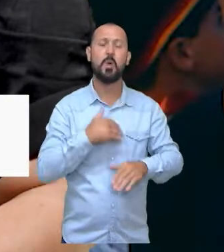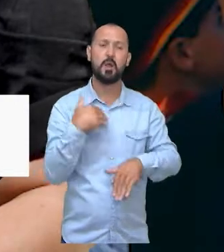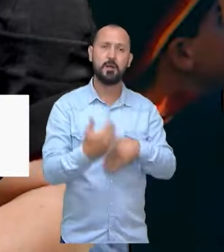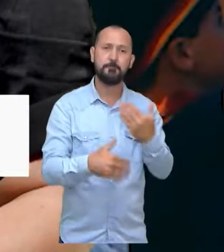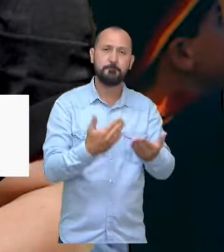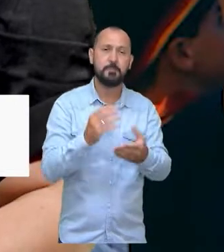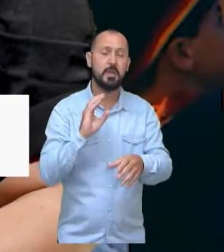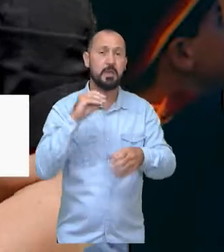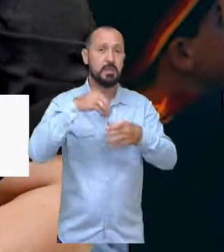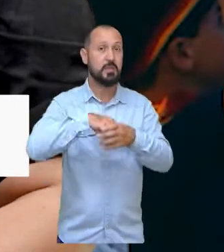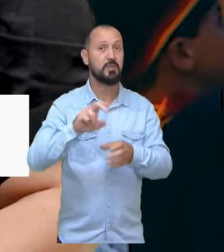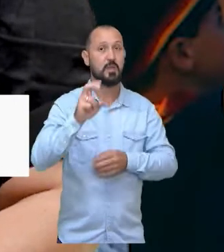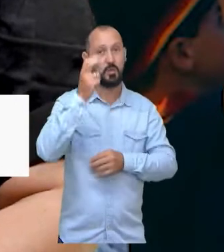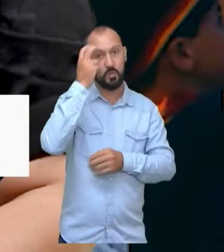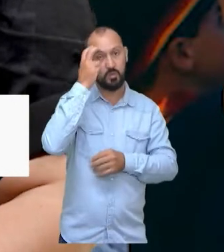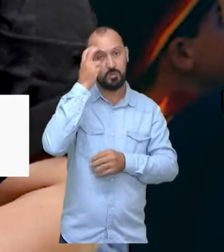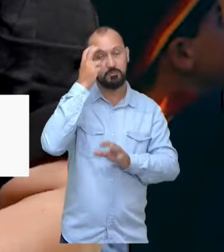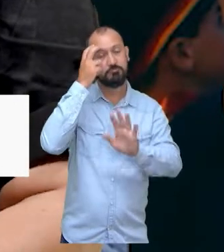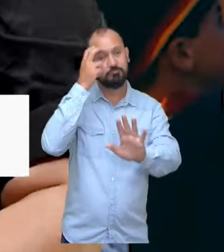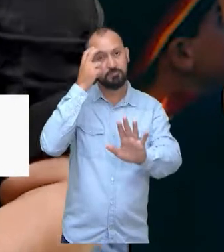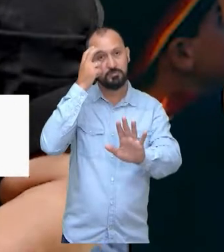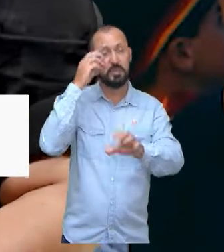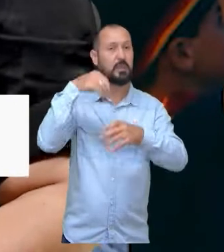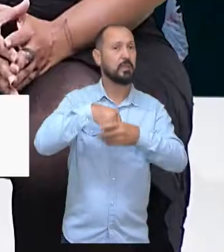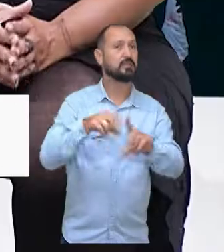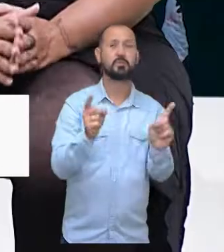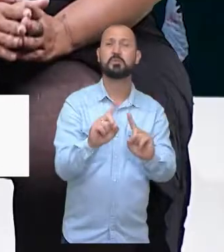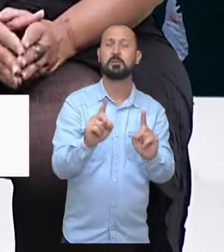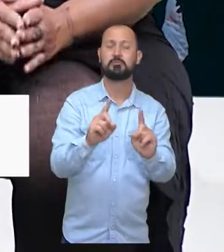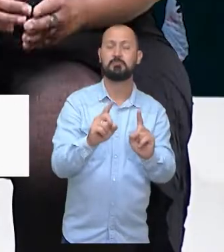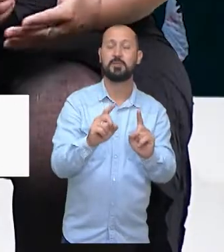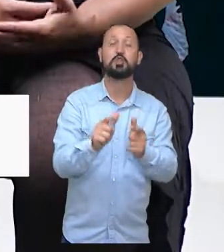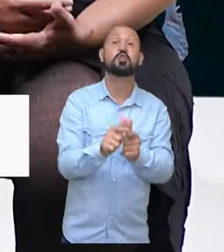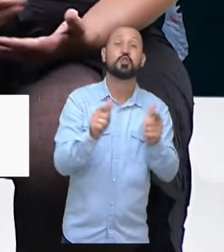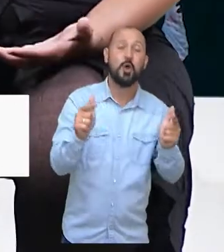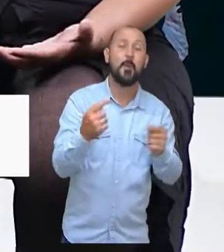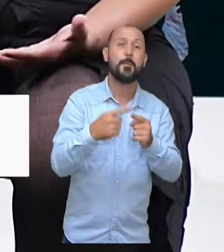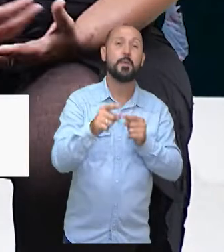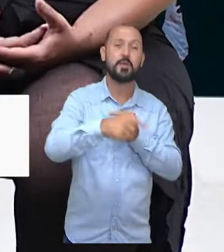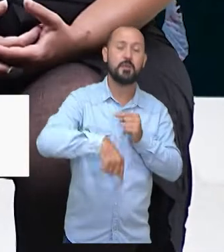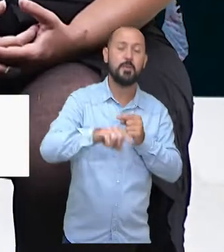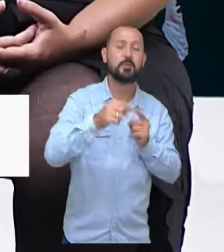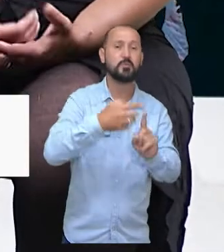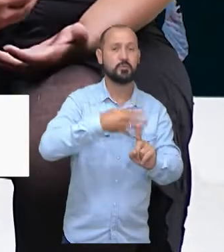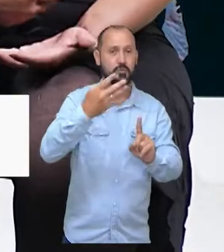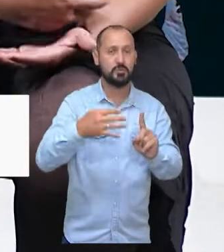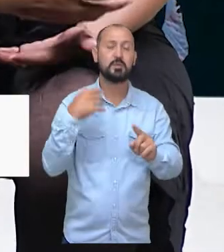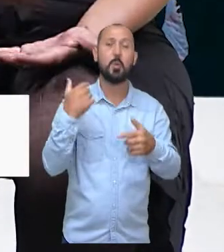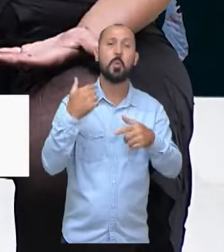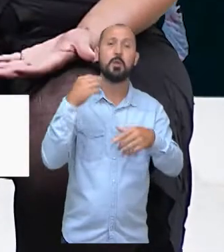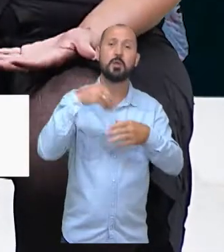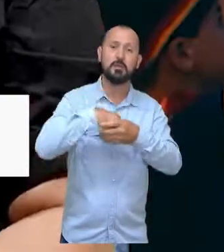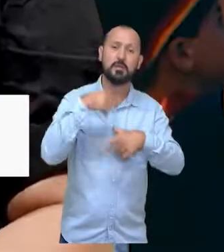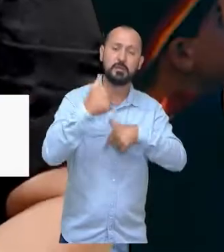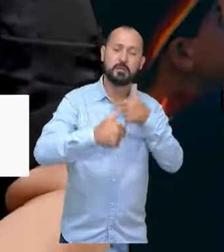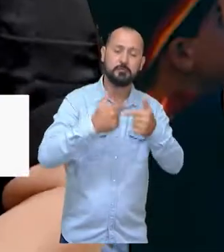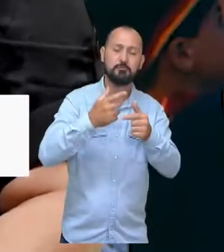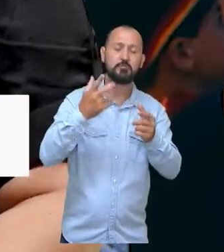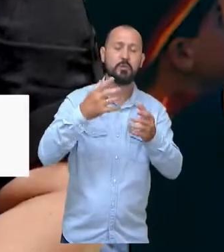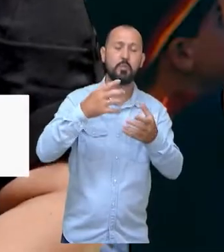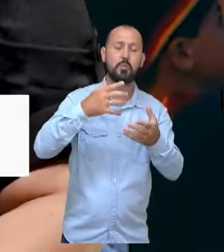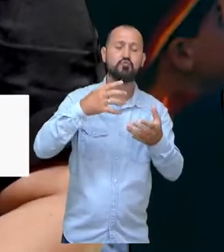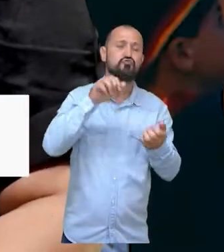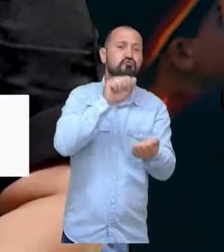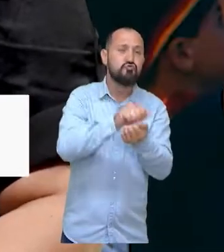vendo dentro do meio da cultura, felizmente não, porque existem muitos LGBTs que estão ali diluídos